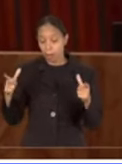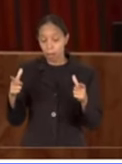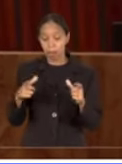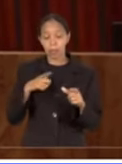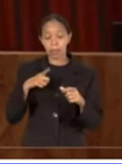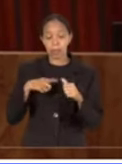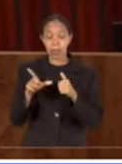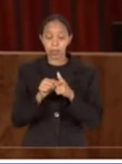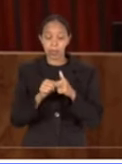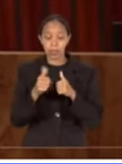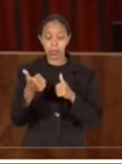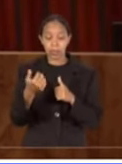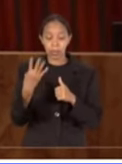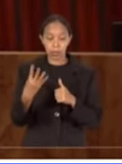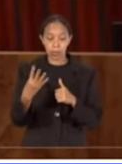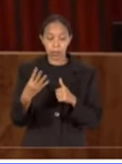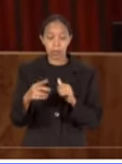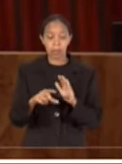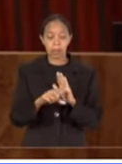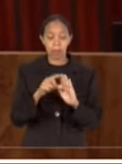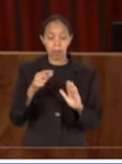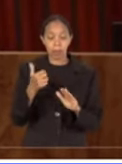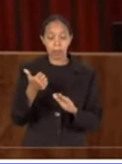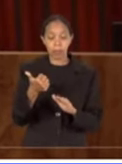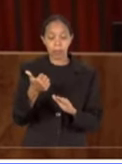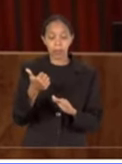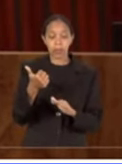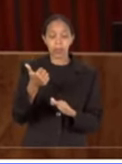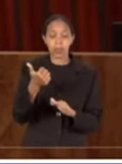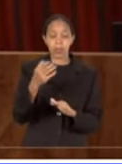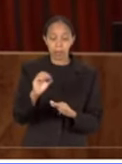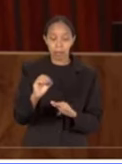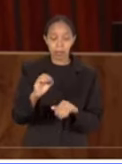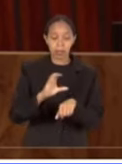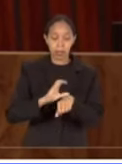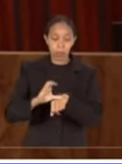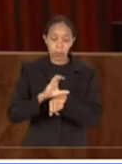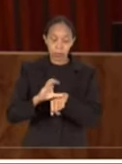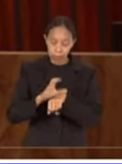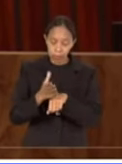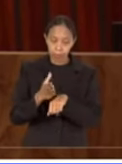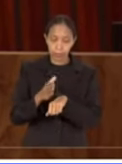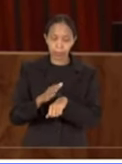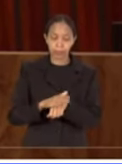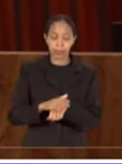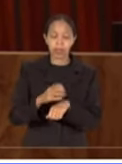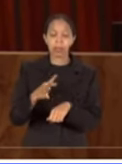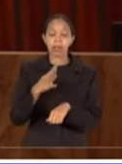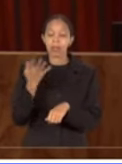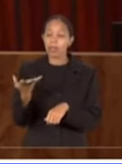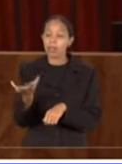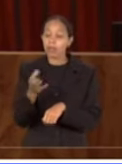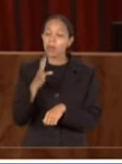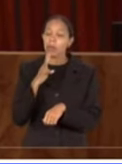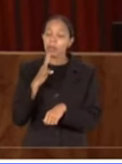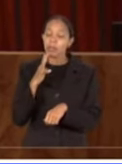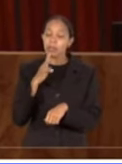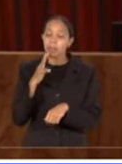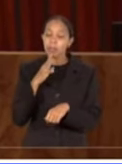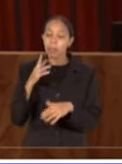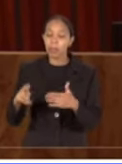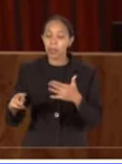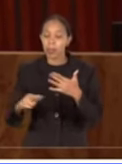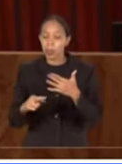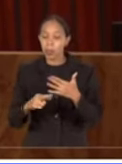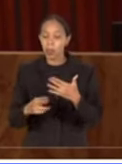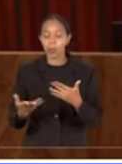artigo 14, parágrafo 10 da Constituição Federal. Ao final, requer o conhecimento provimento do recurso ordinário a fim